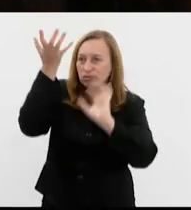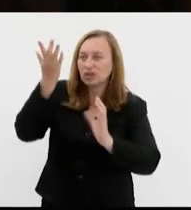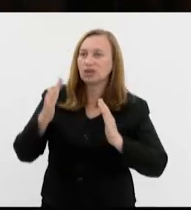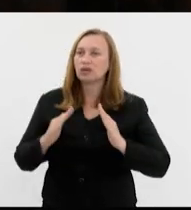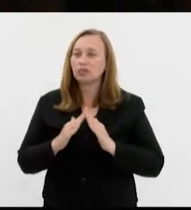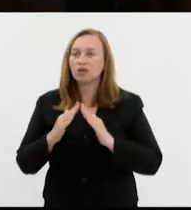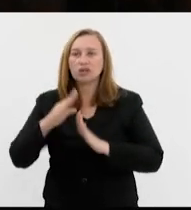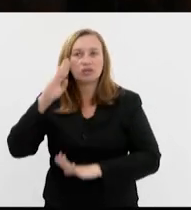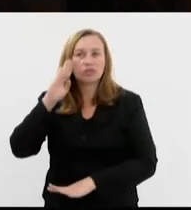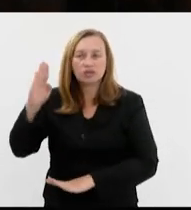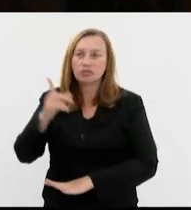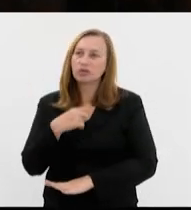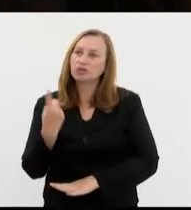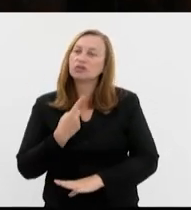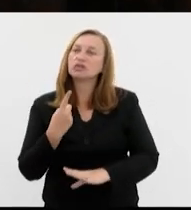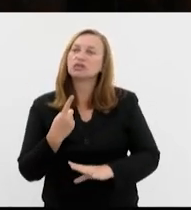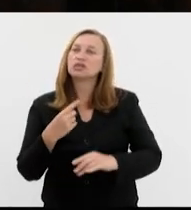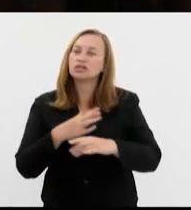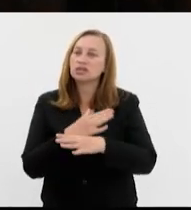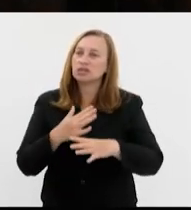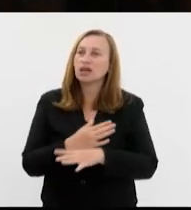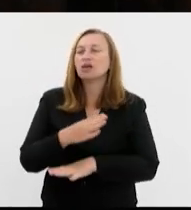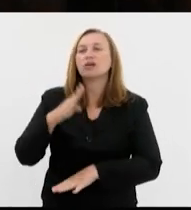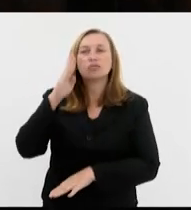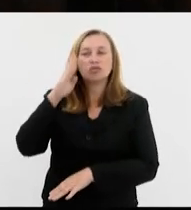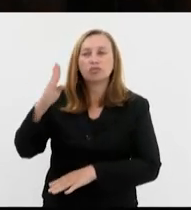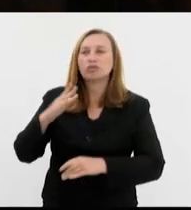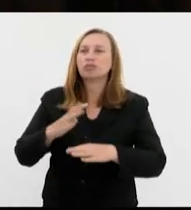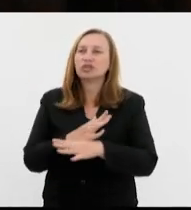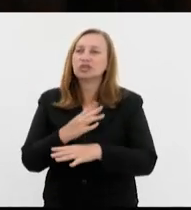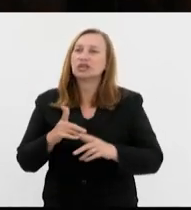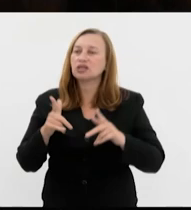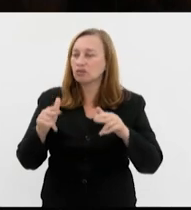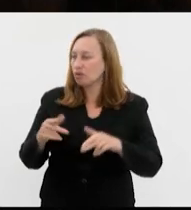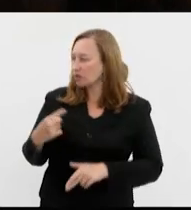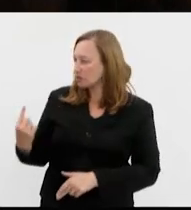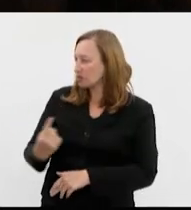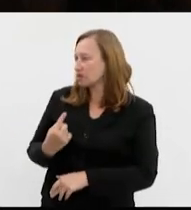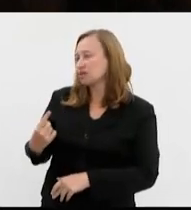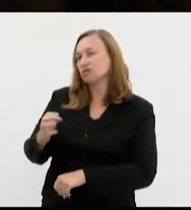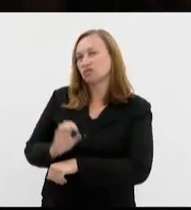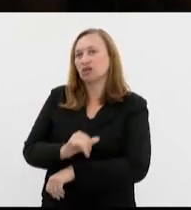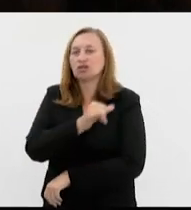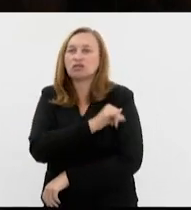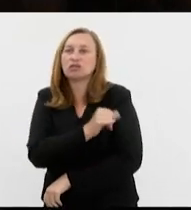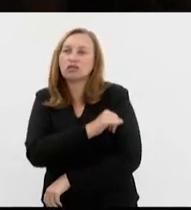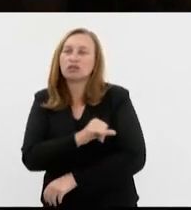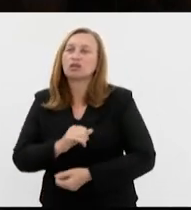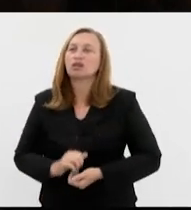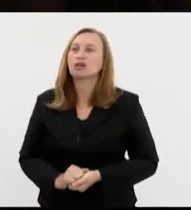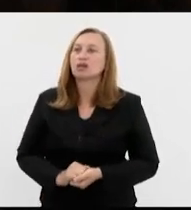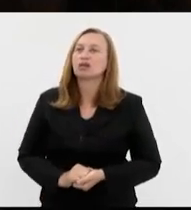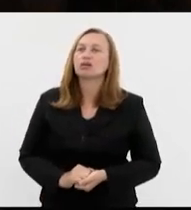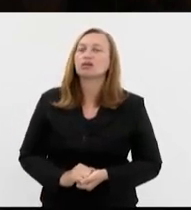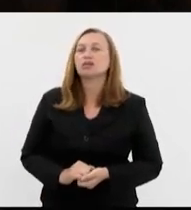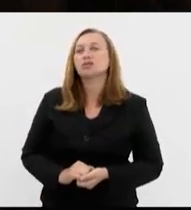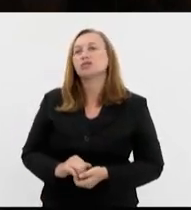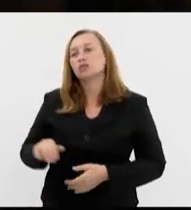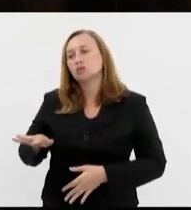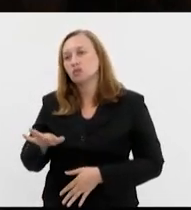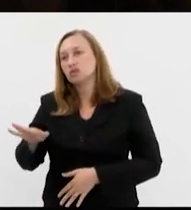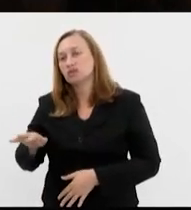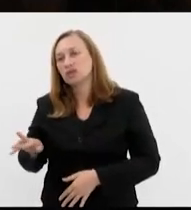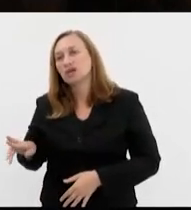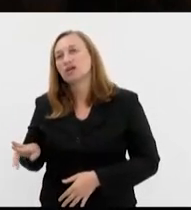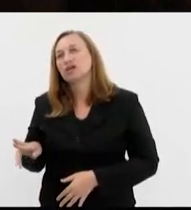central para as nossas cidades, em especial para cidades como as nossas aqui no estado do Rio de Janeiro. A região metropolitana enche a todo momento, a